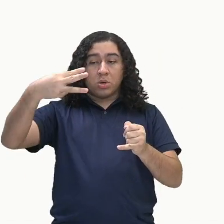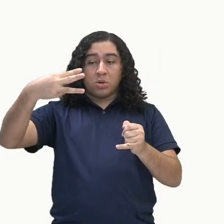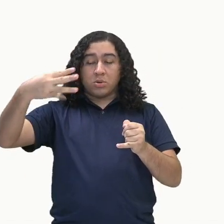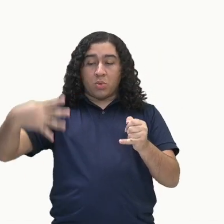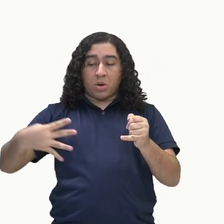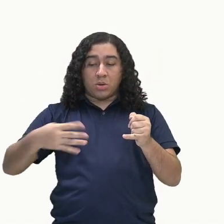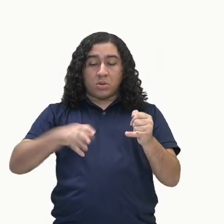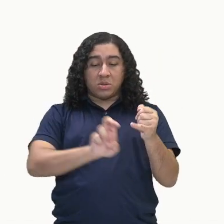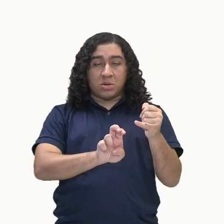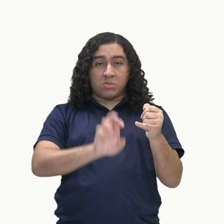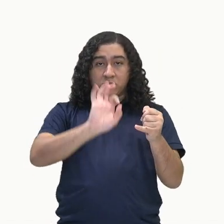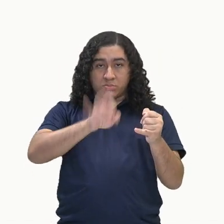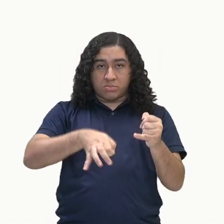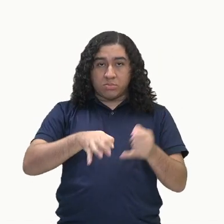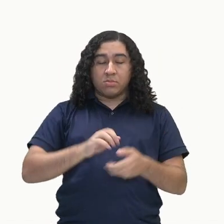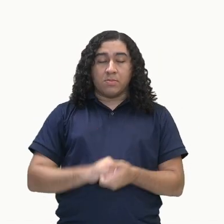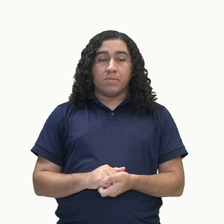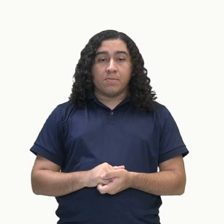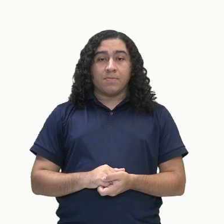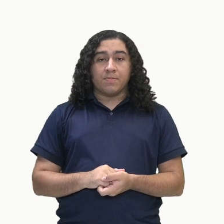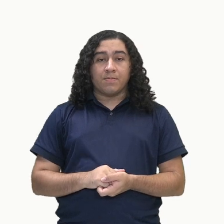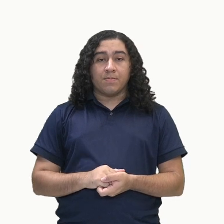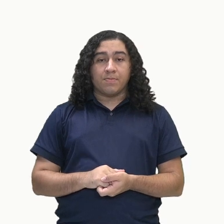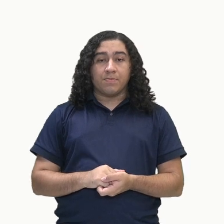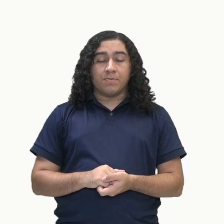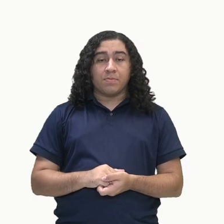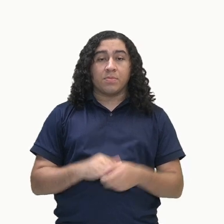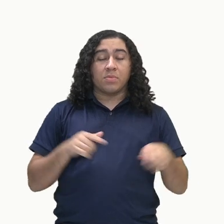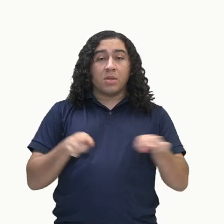figura de número 4, as duas são